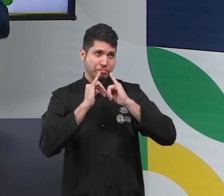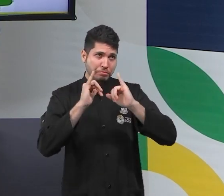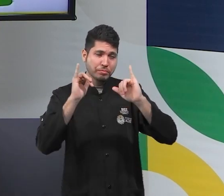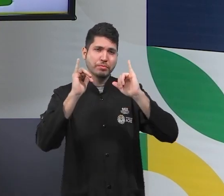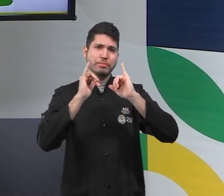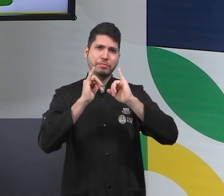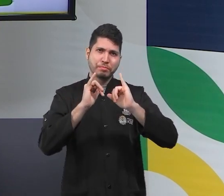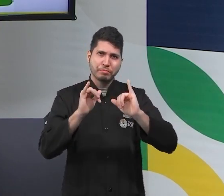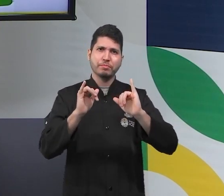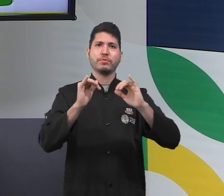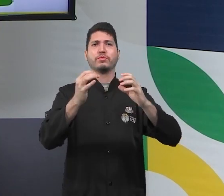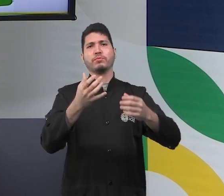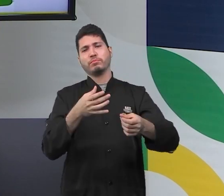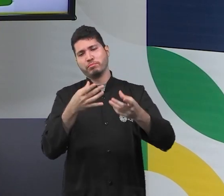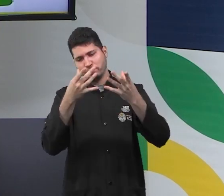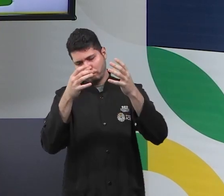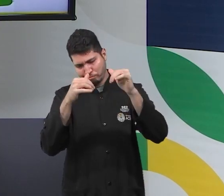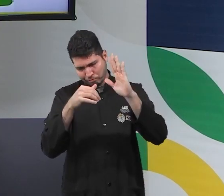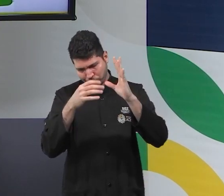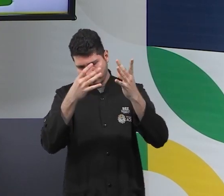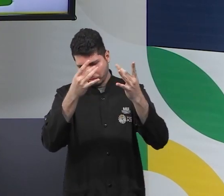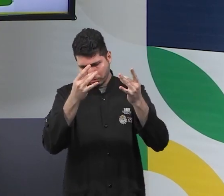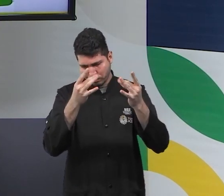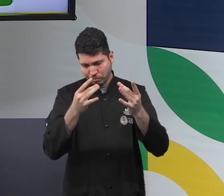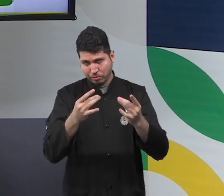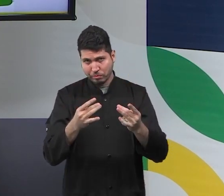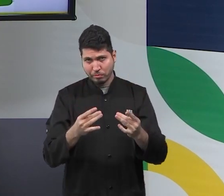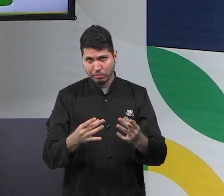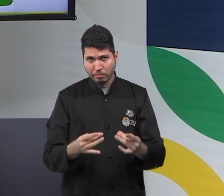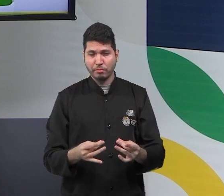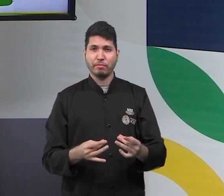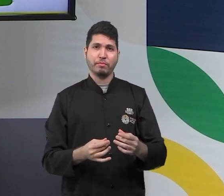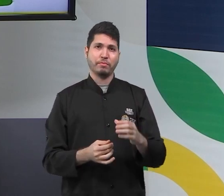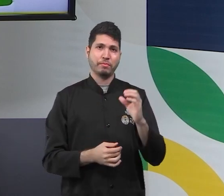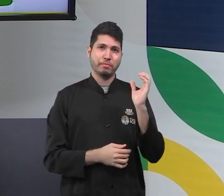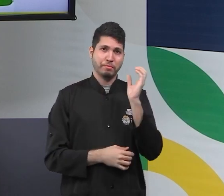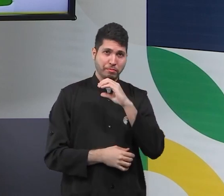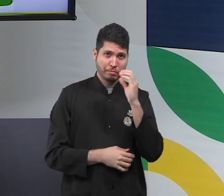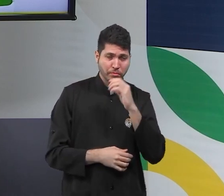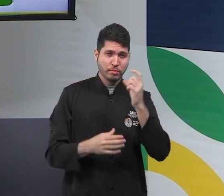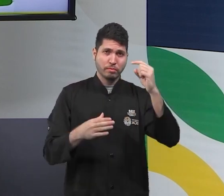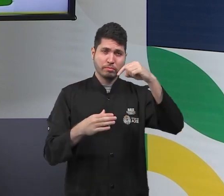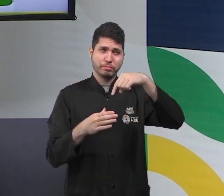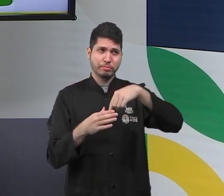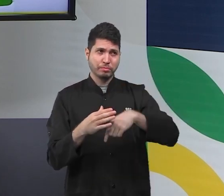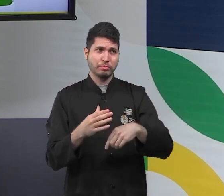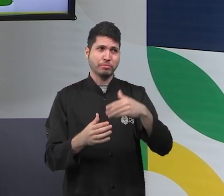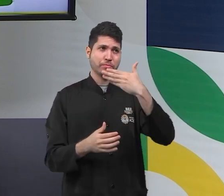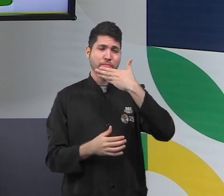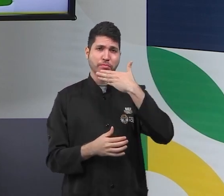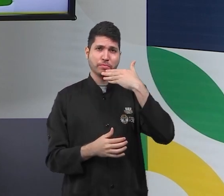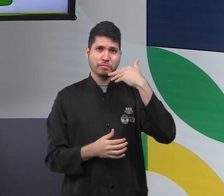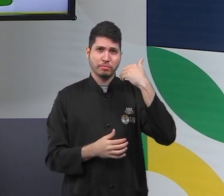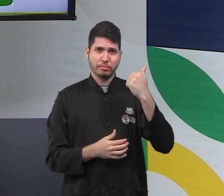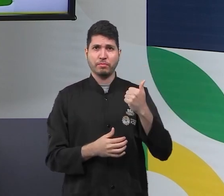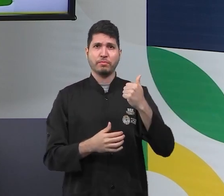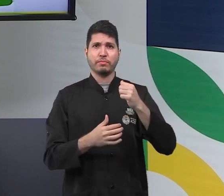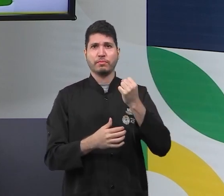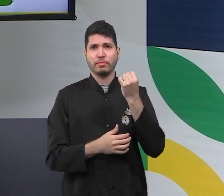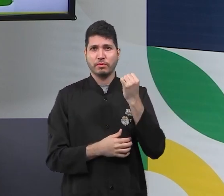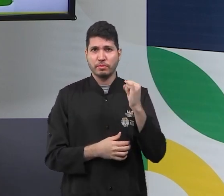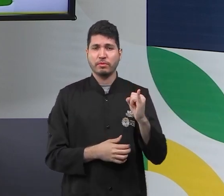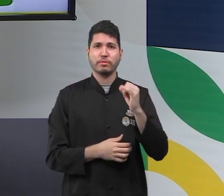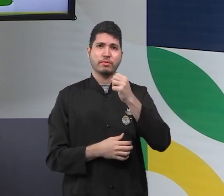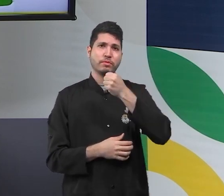mais alongados também, o tempo da reportagem é maior que uma notícia rápida ali, ele se aprofunda melhor. Então essa reportagem acerca de